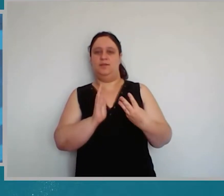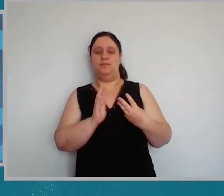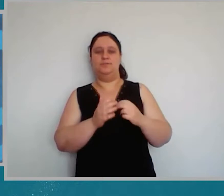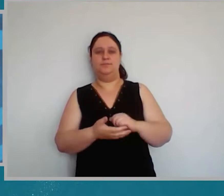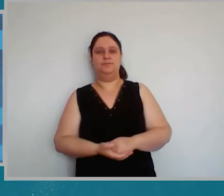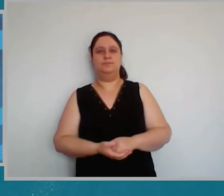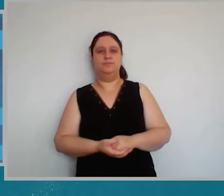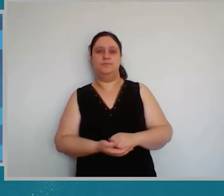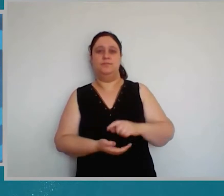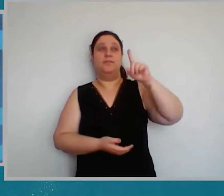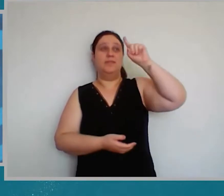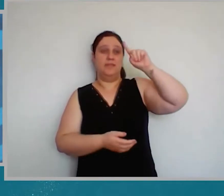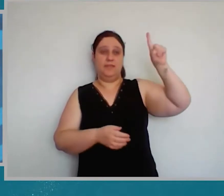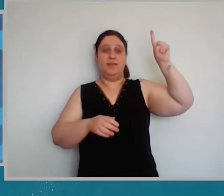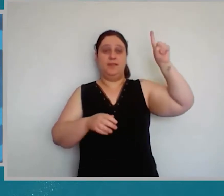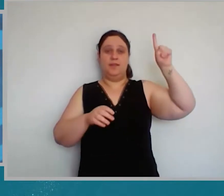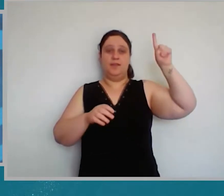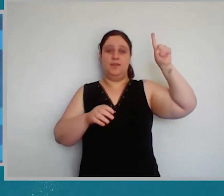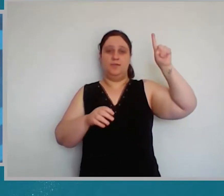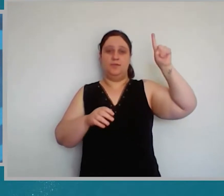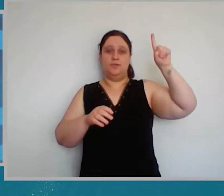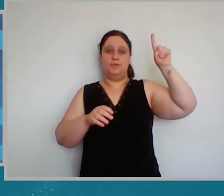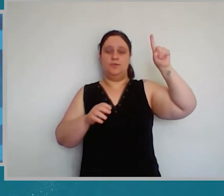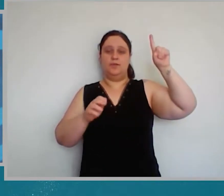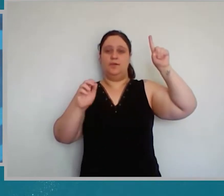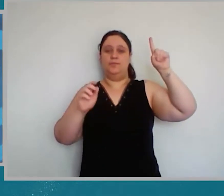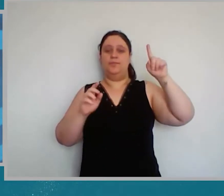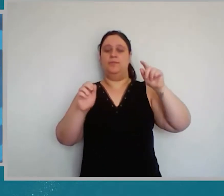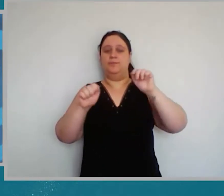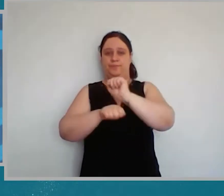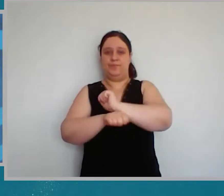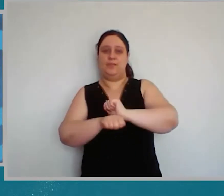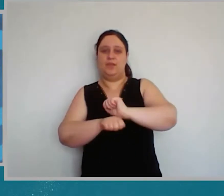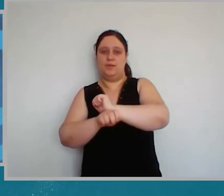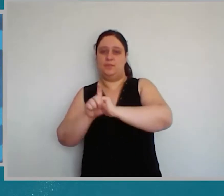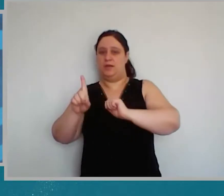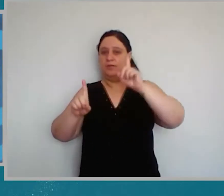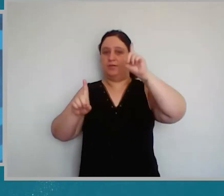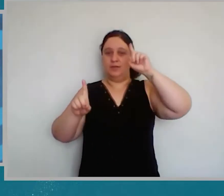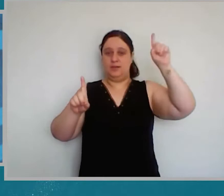deu-lhe a promessa. Como diz Gênesis 12.